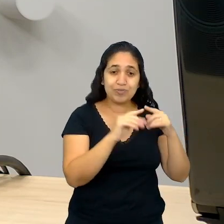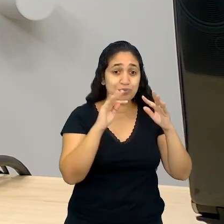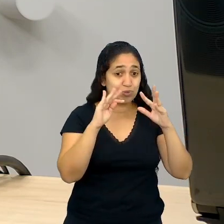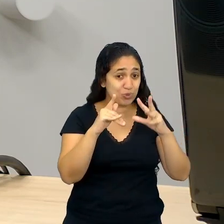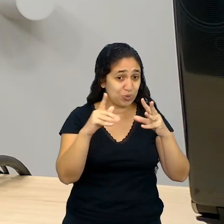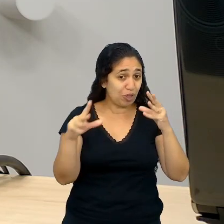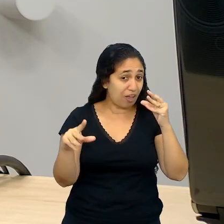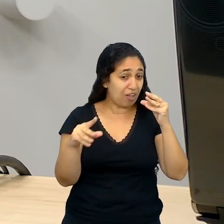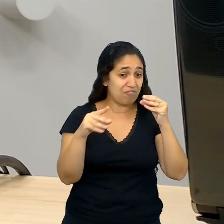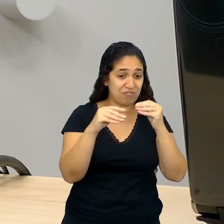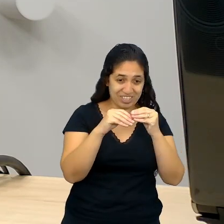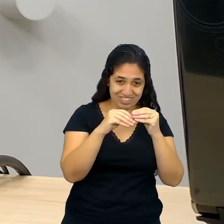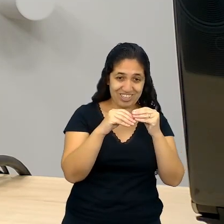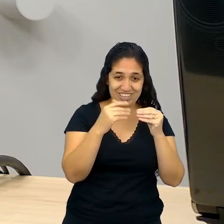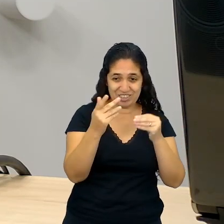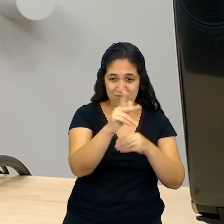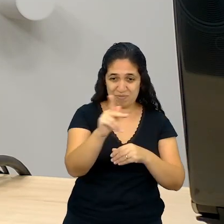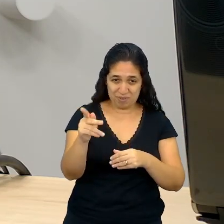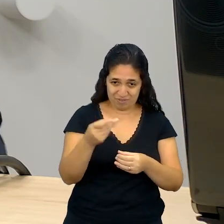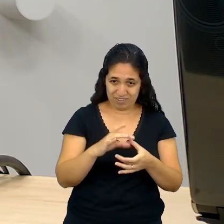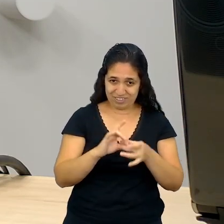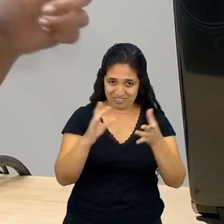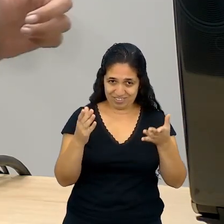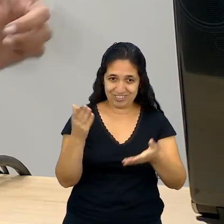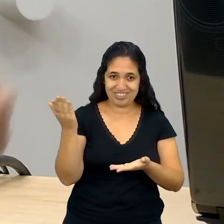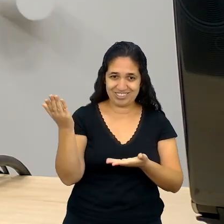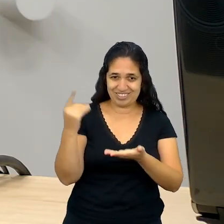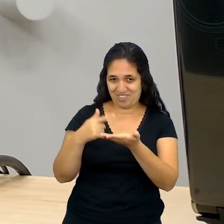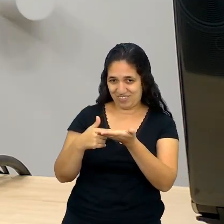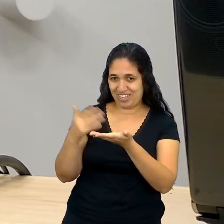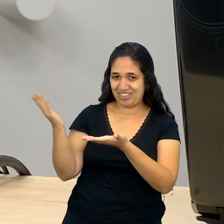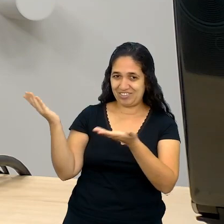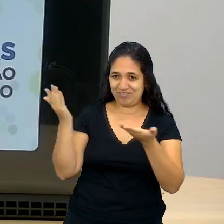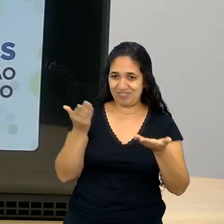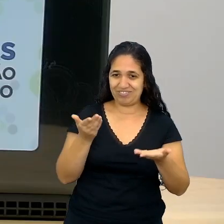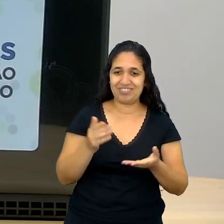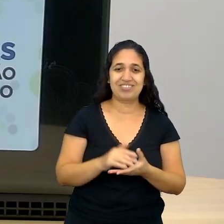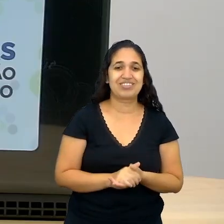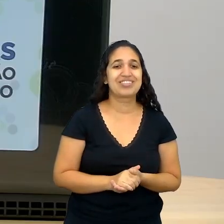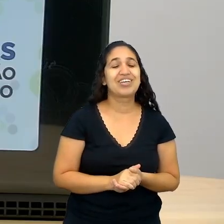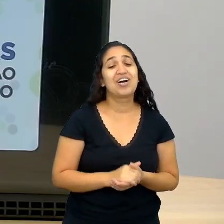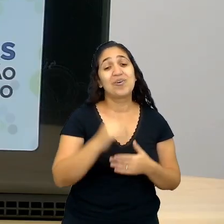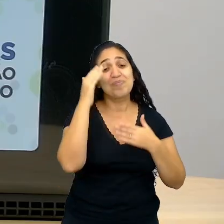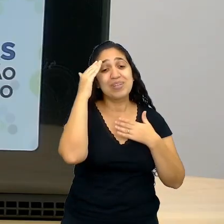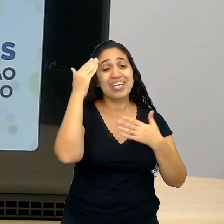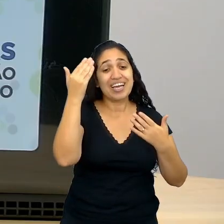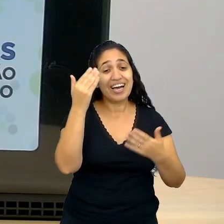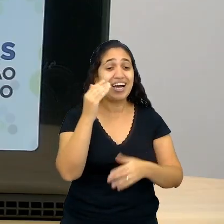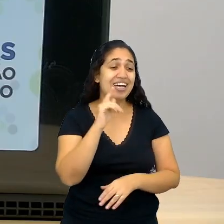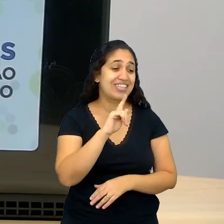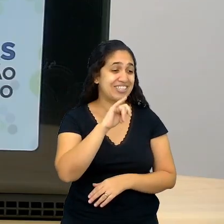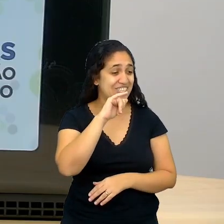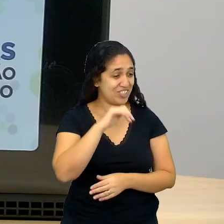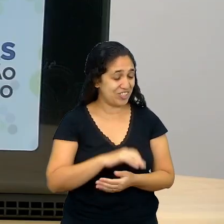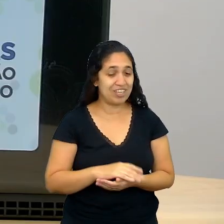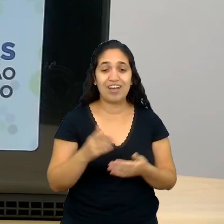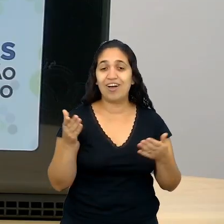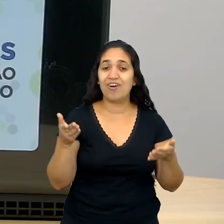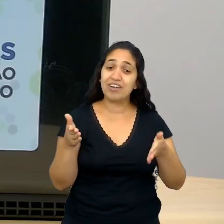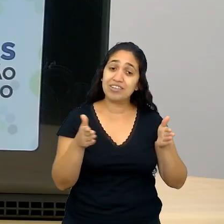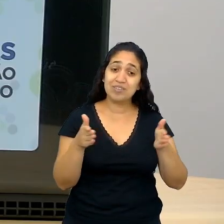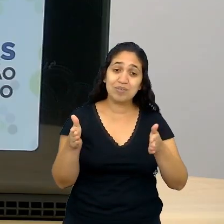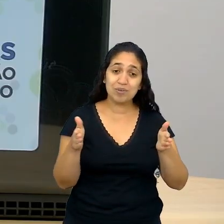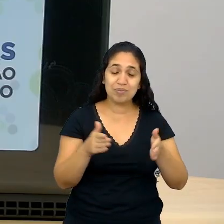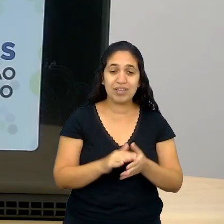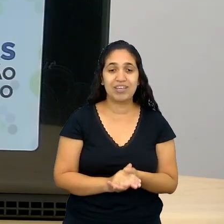fechar eu passo a nuvem para os professores, combinado? Então, Milene, com você. Obrigada, Gi. Então, né, agora nesse momento,